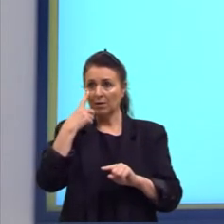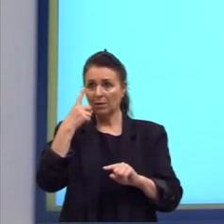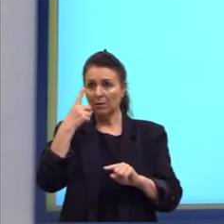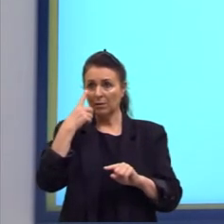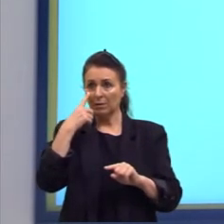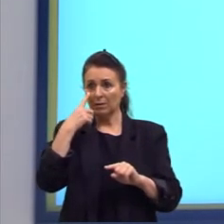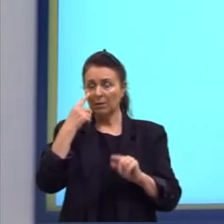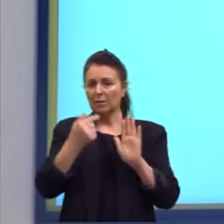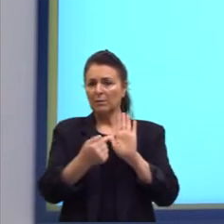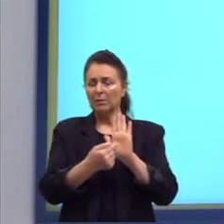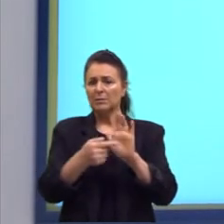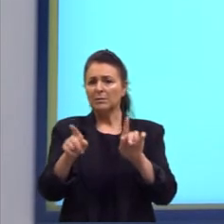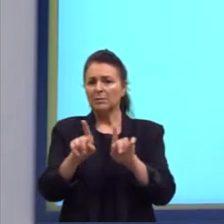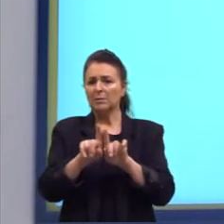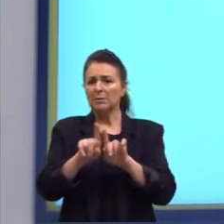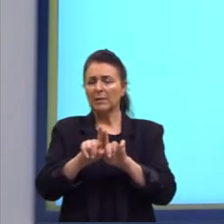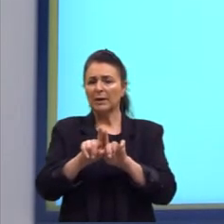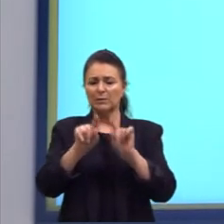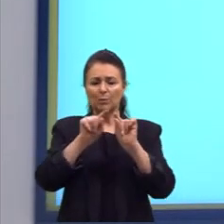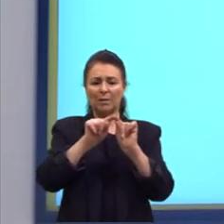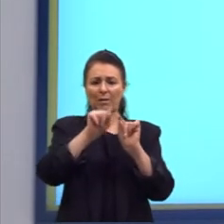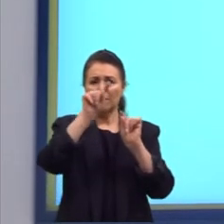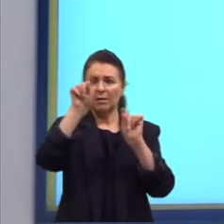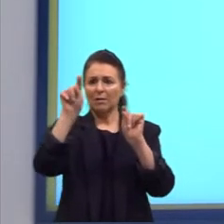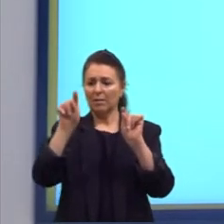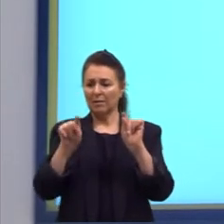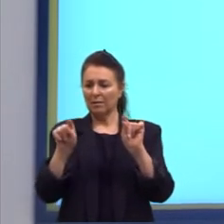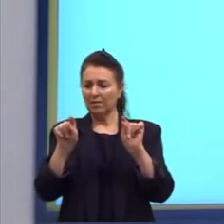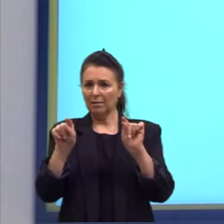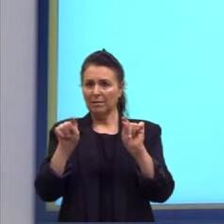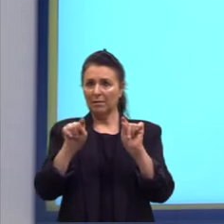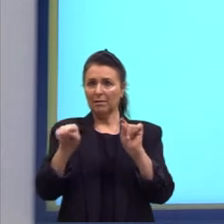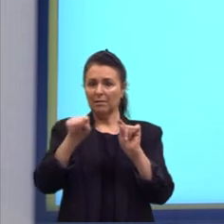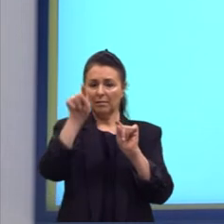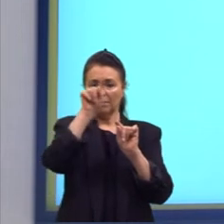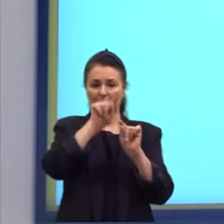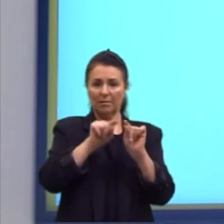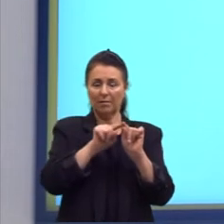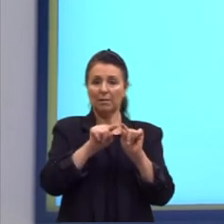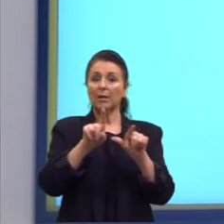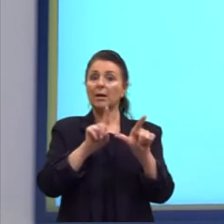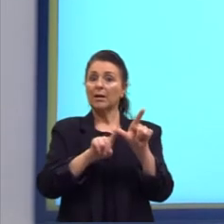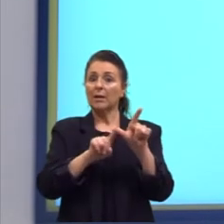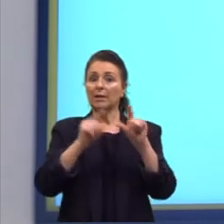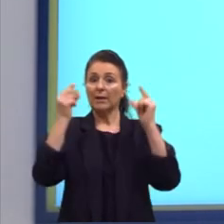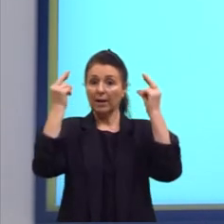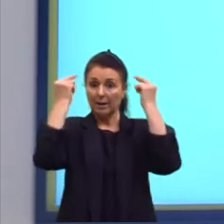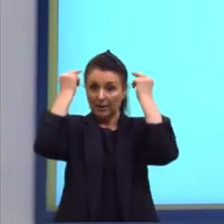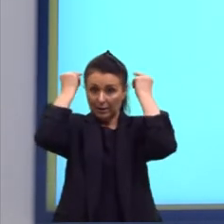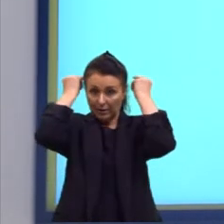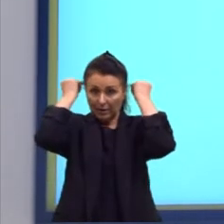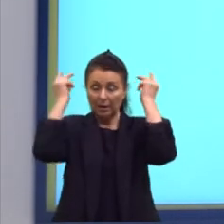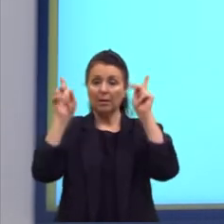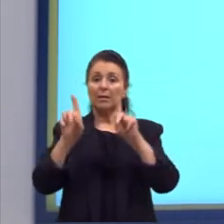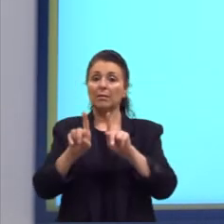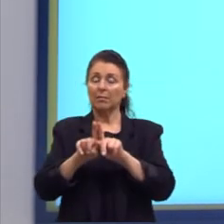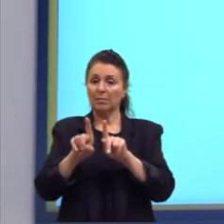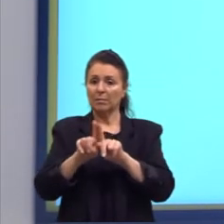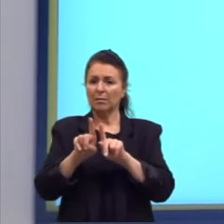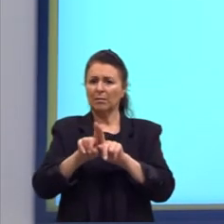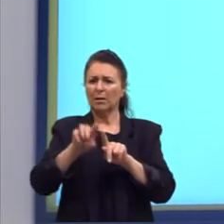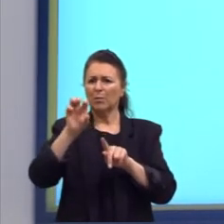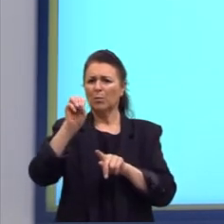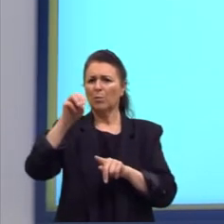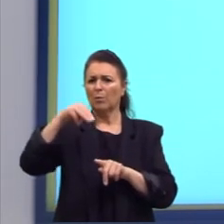aqui também tá aparecendo parece uma ferradurinha né Essa aqui é uma letra grega também tá você não me